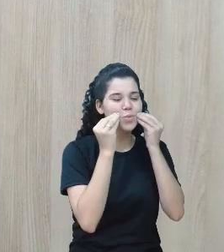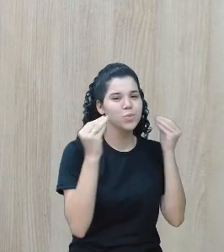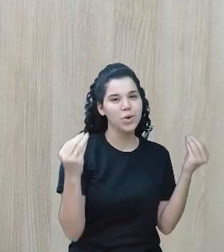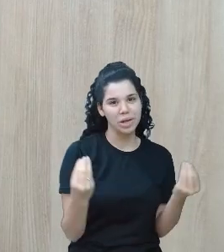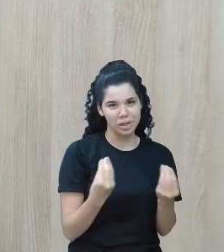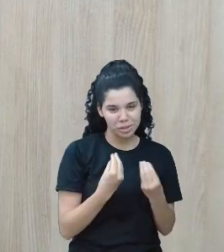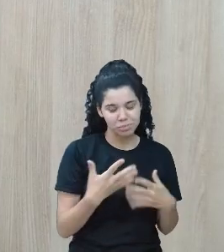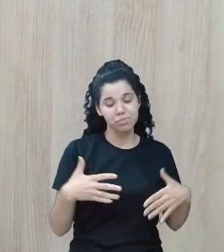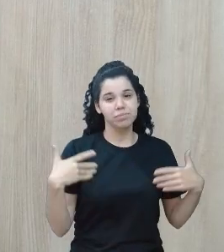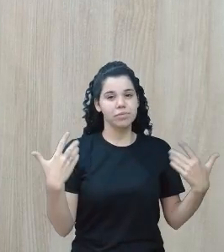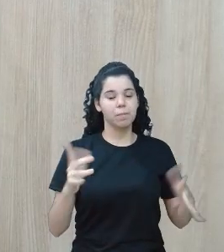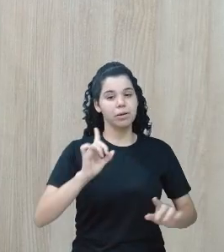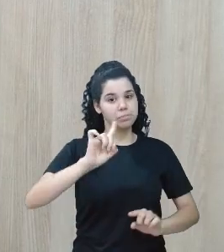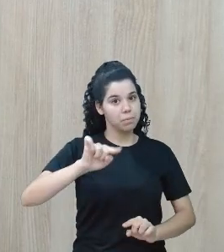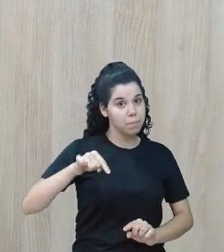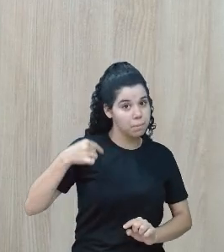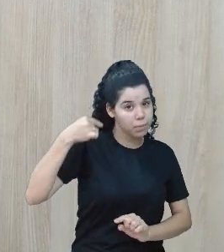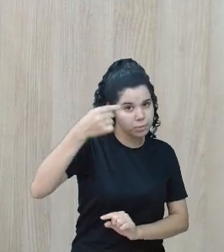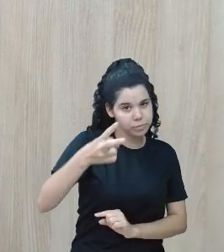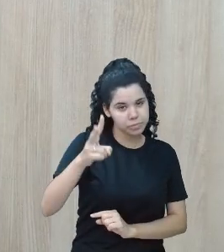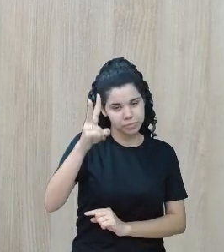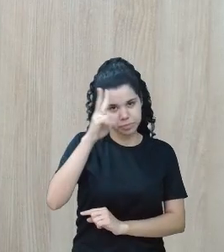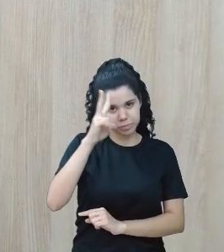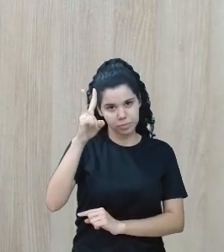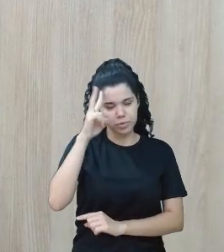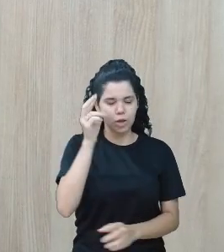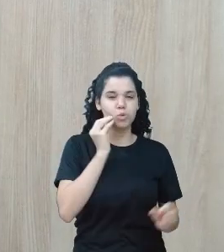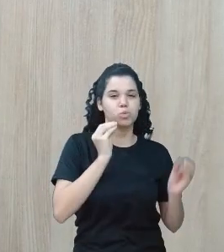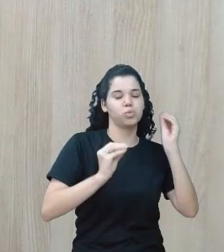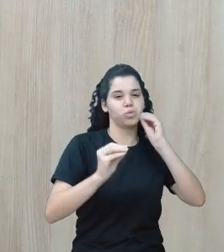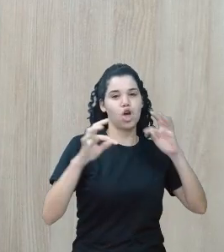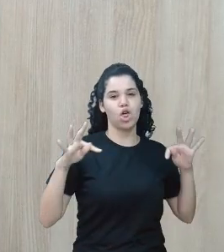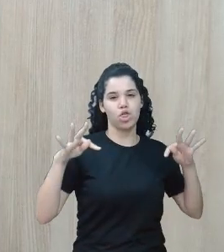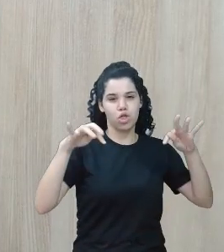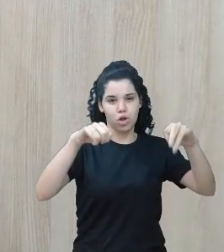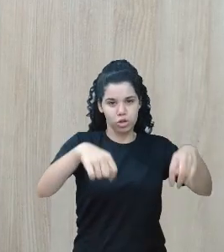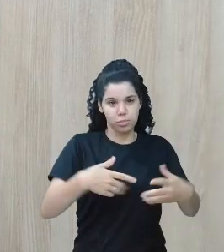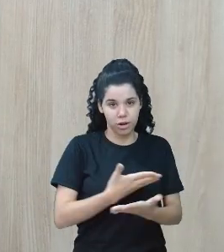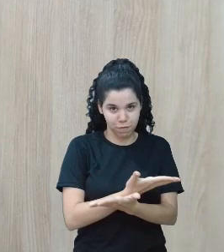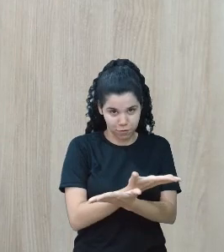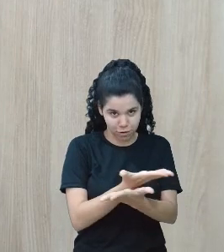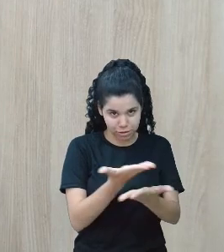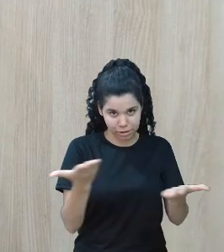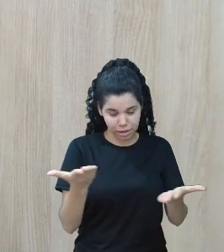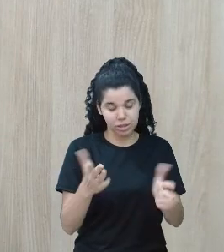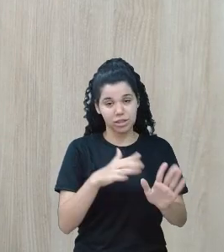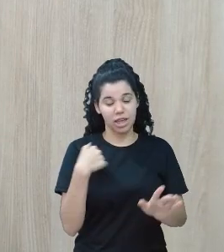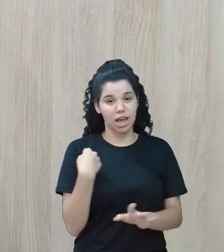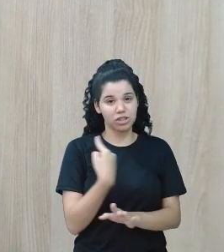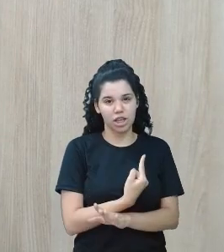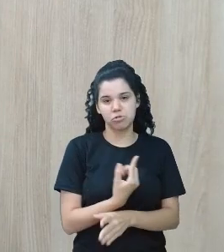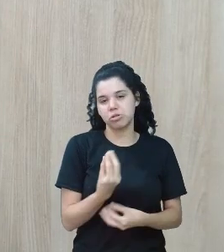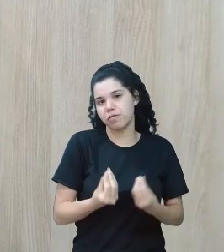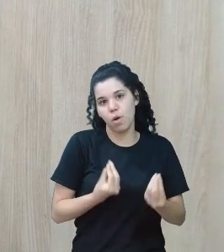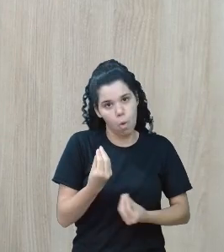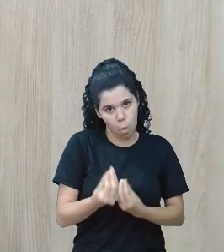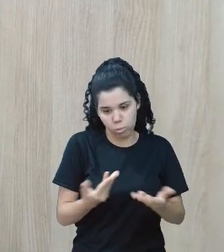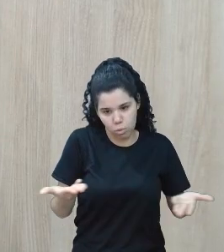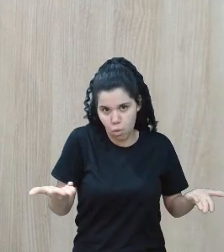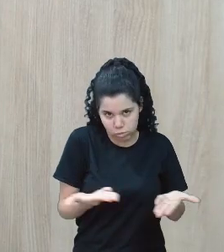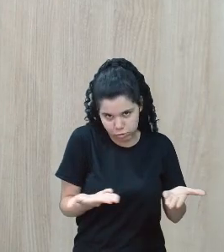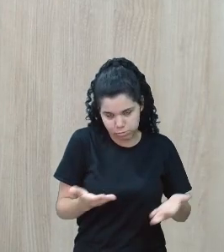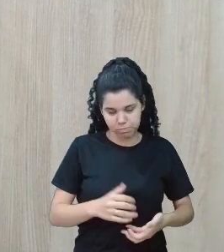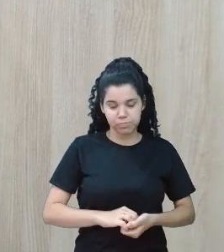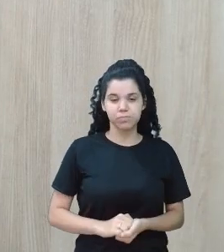mim. Mas aí, próxima segunda-feira, a gente dá todos os beijos que a gente não deu durante a aula toda de hoje, tá